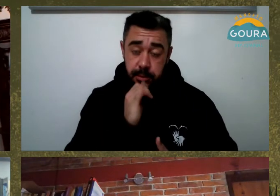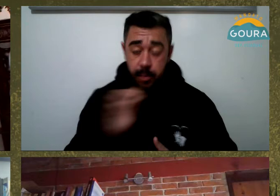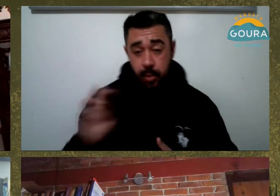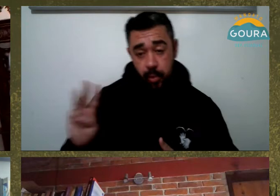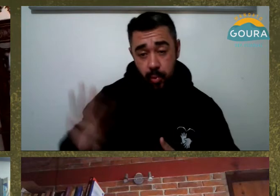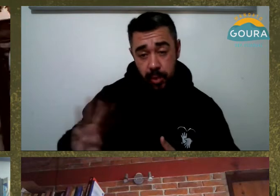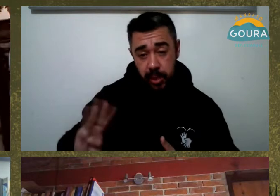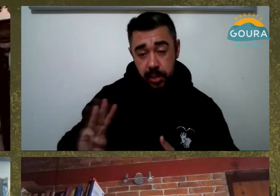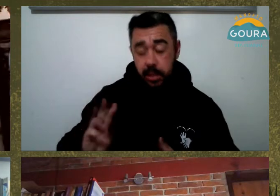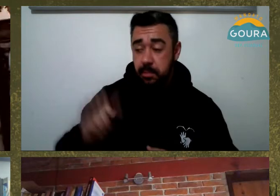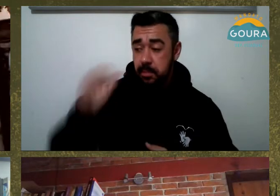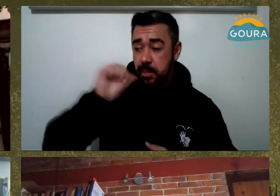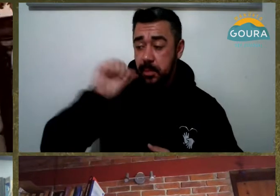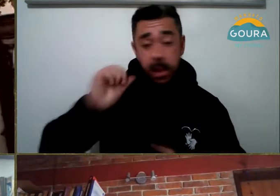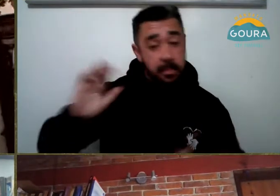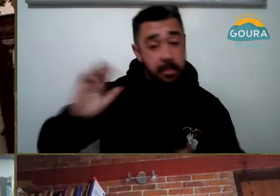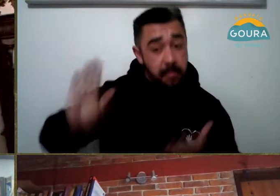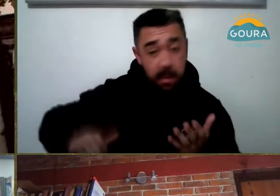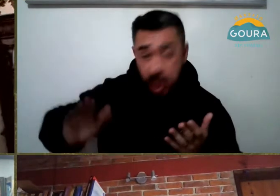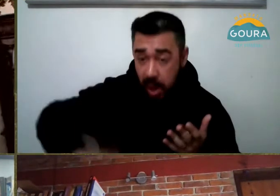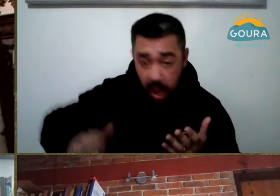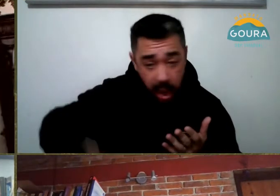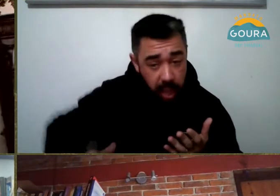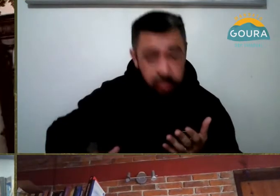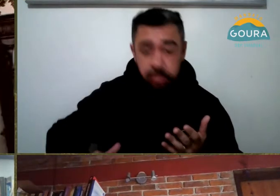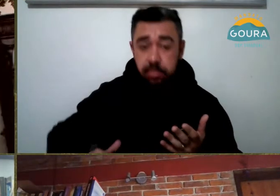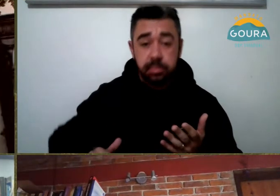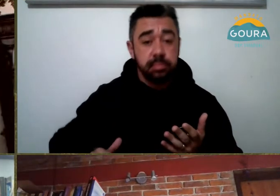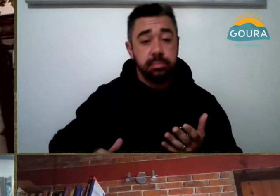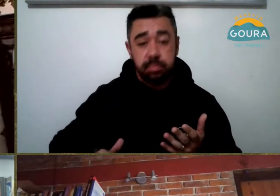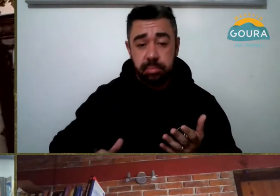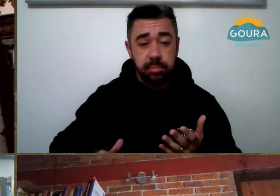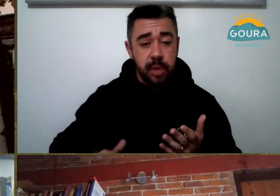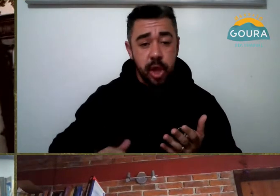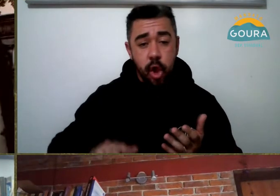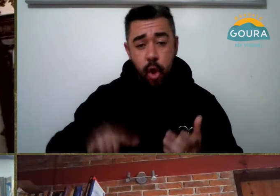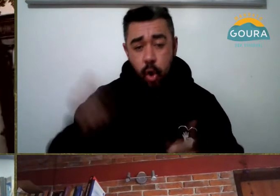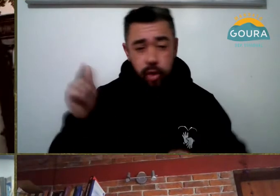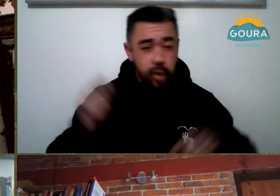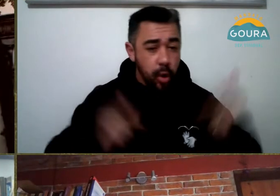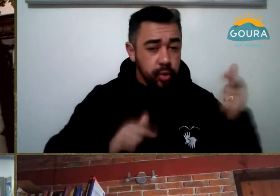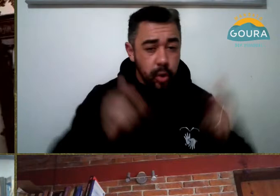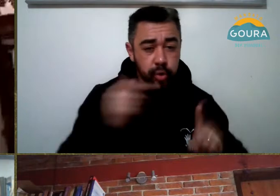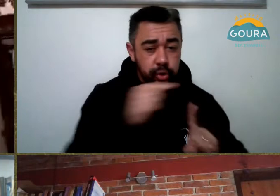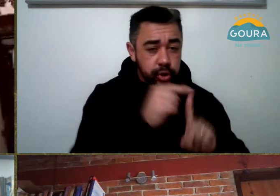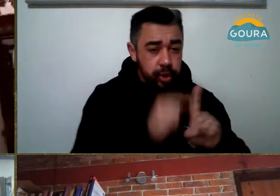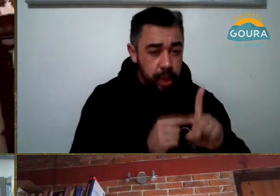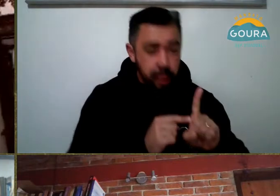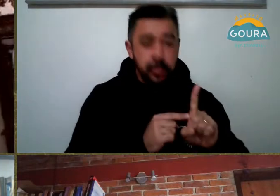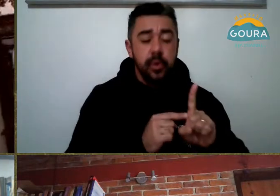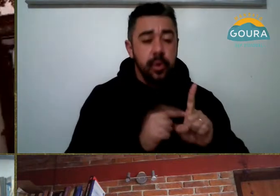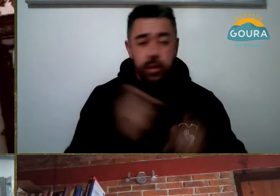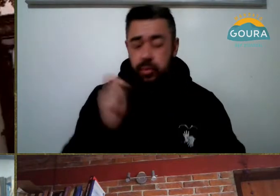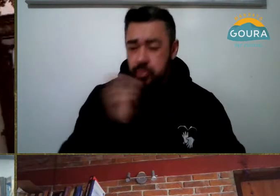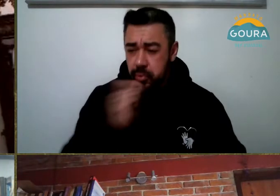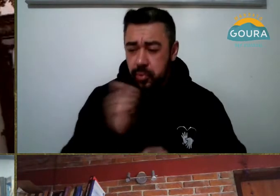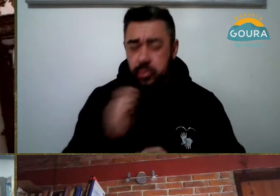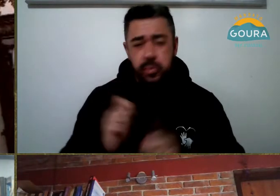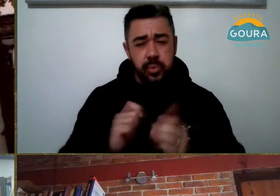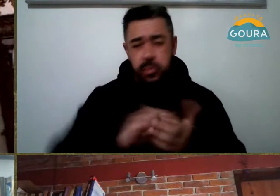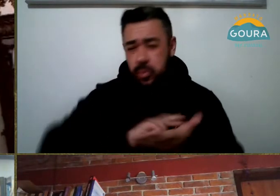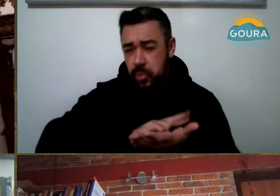água, e as substâncias circulavam livremente sem que a